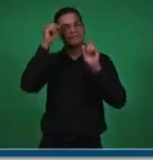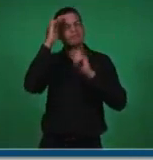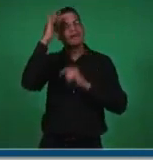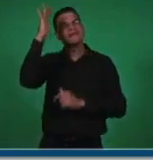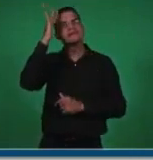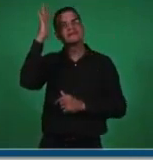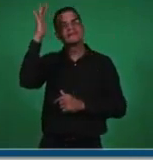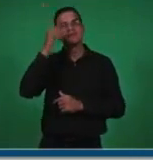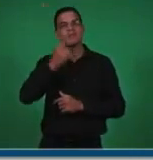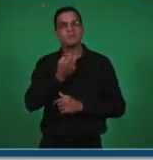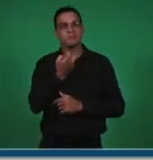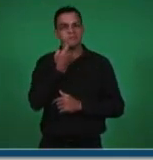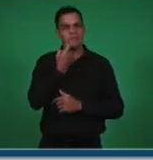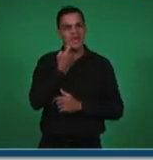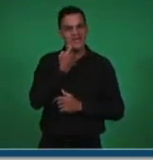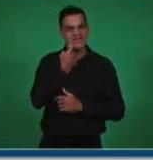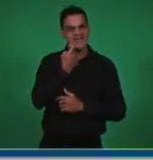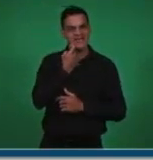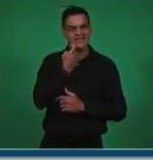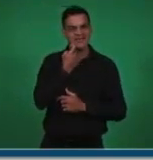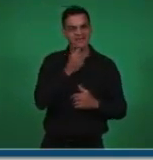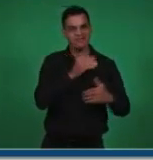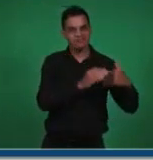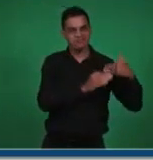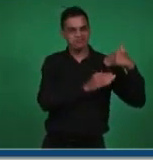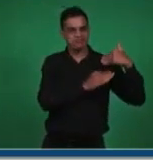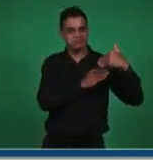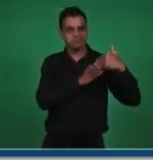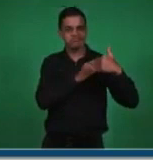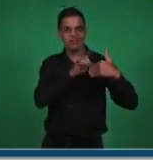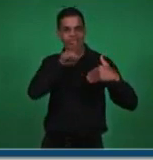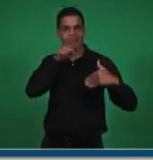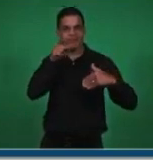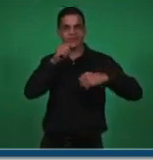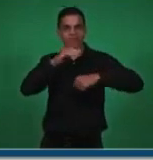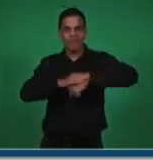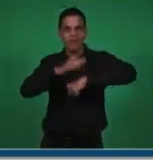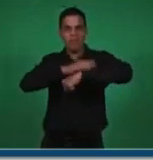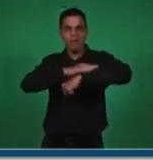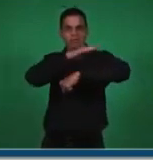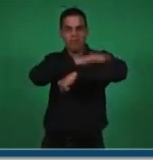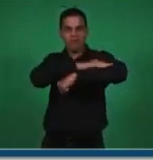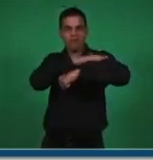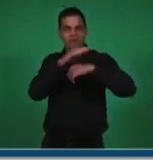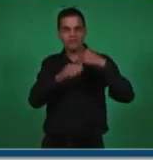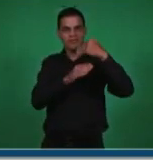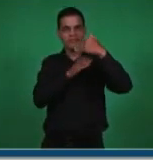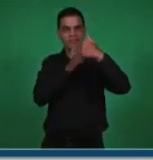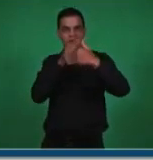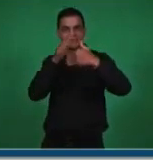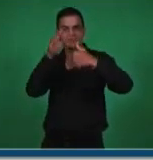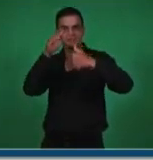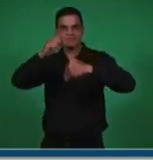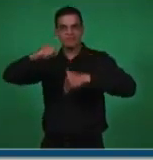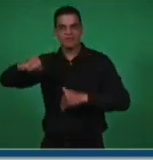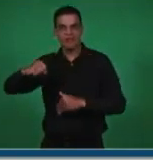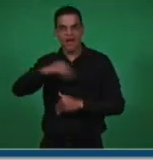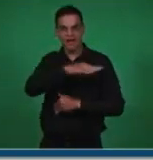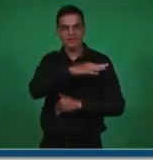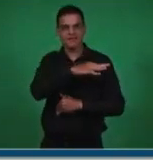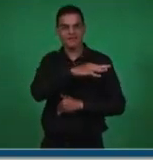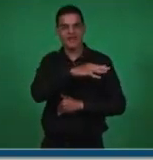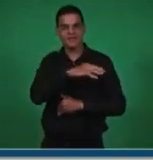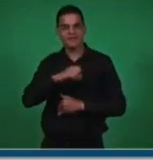tempo poderia se tornar um anfíbio, que no caso aqui é um sapo. E que passando mais milhões de anos, tornaria